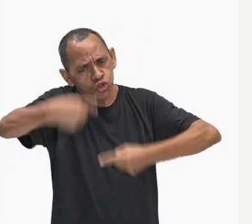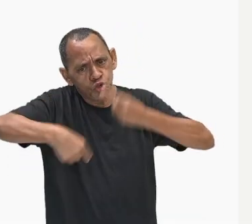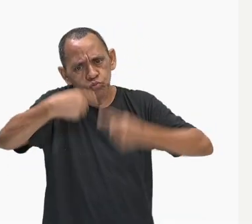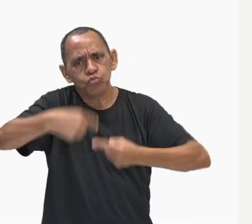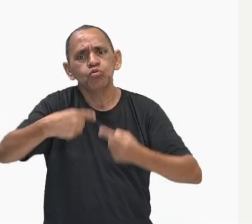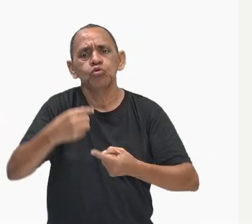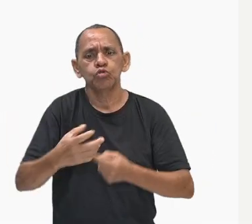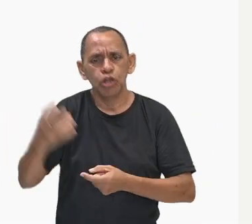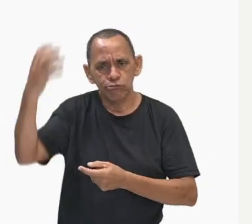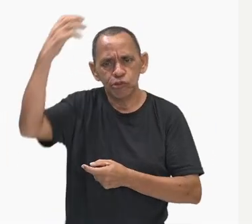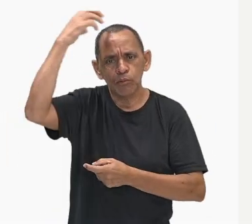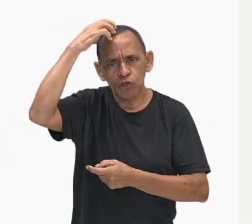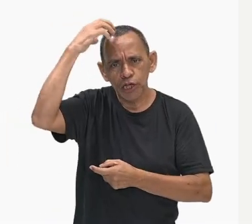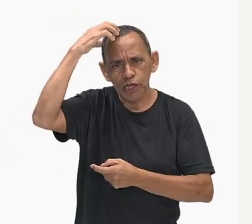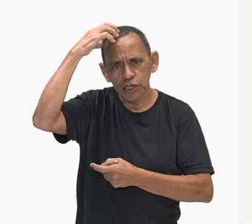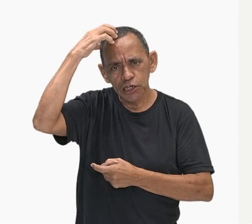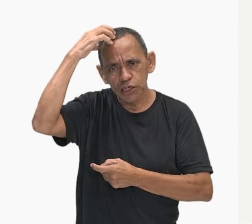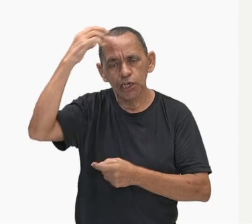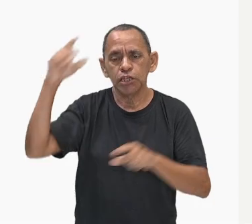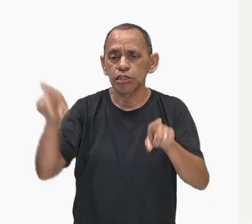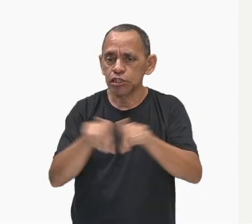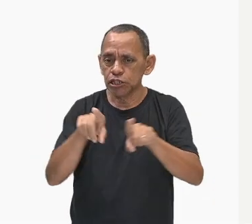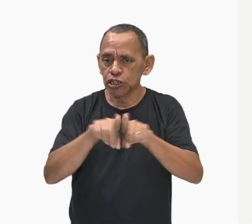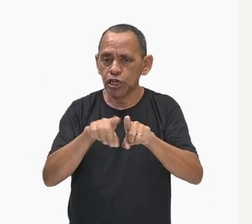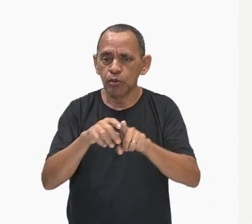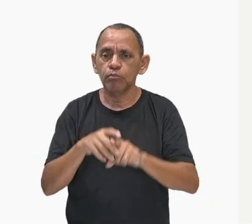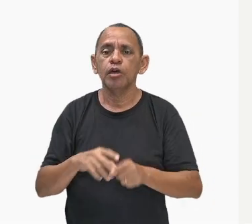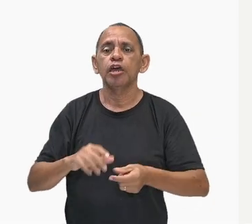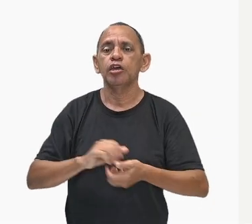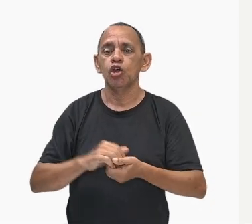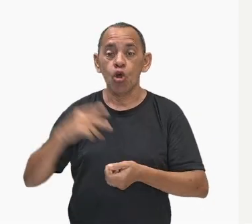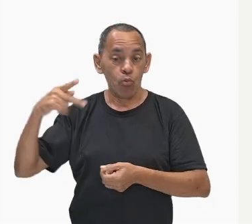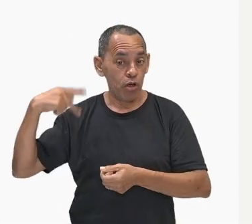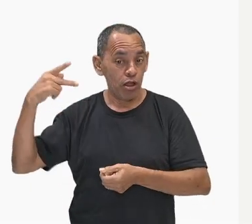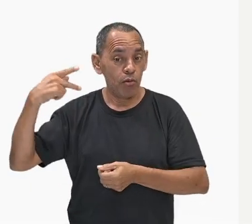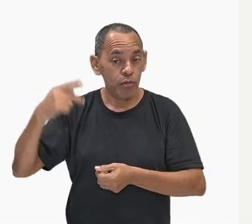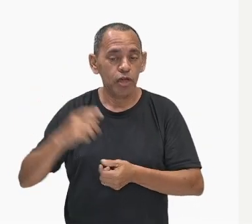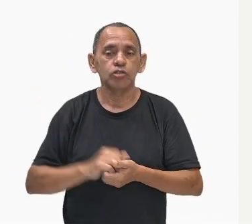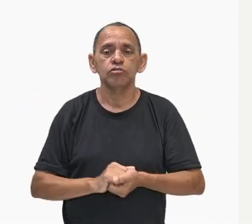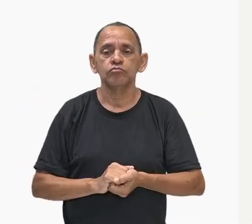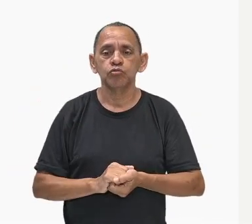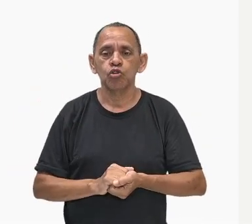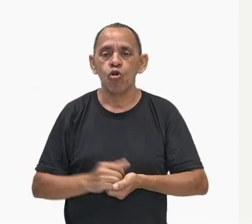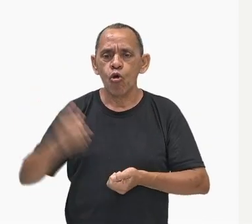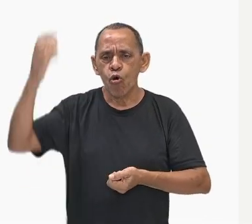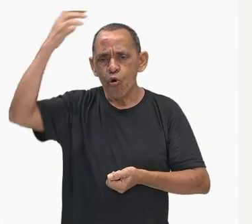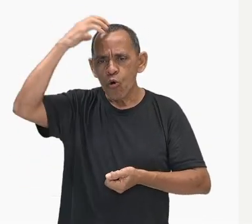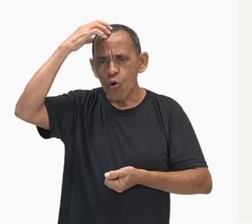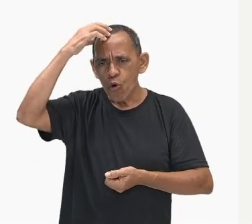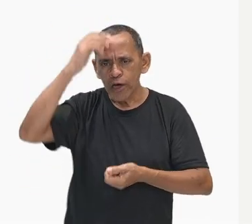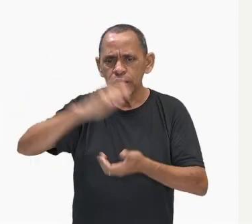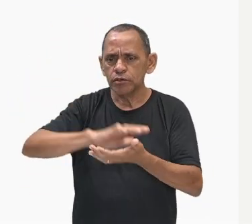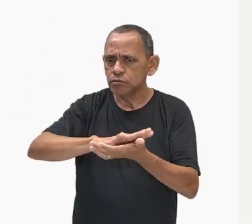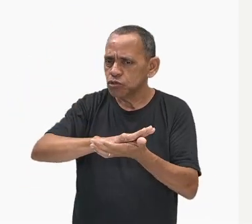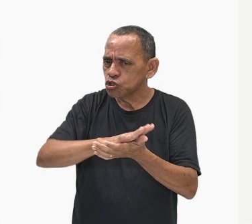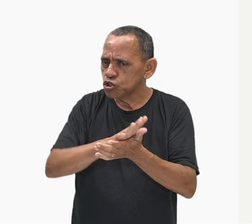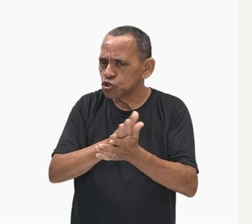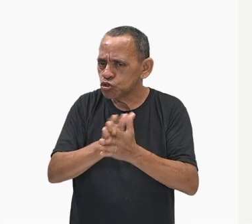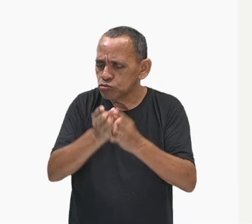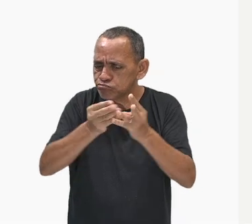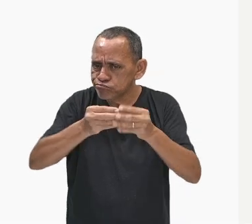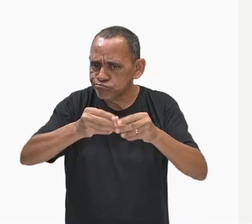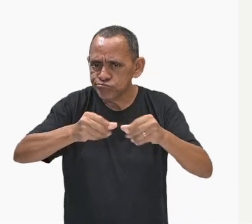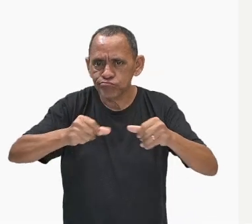parlamento. Devido a esta briga, o rei Carlos I dissolveu o parlamento em três vezes em